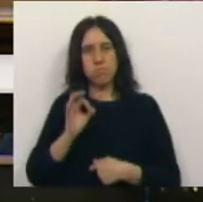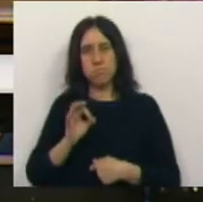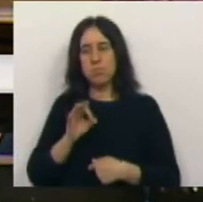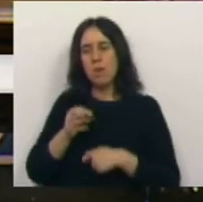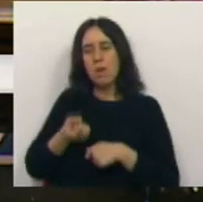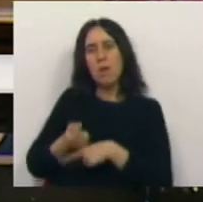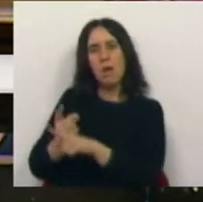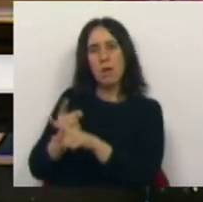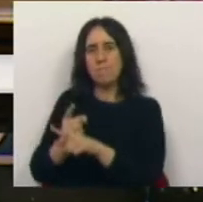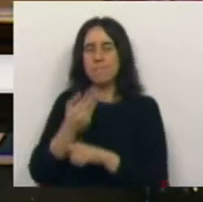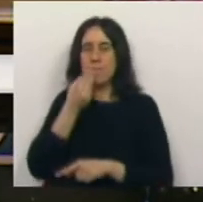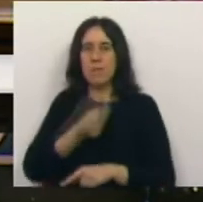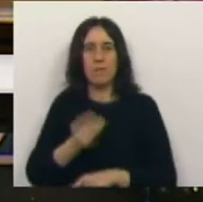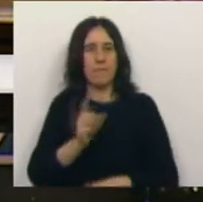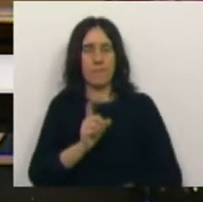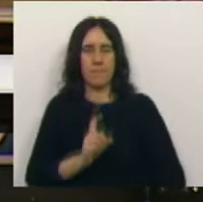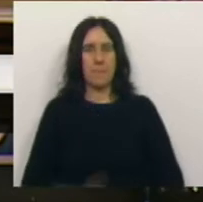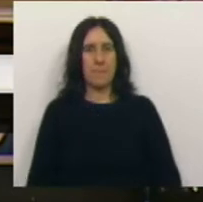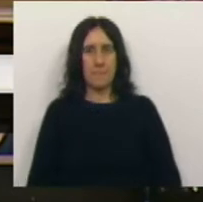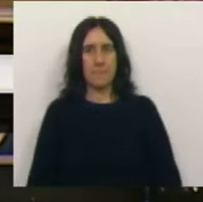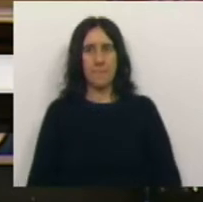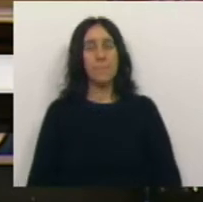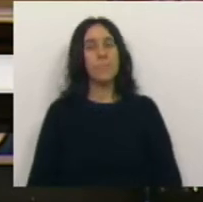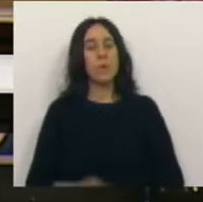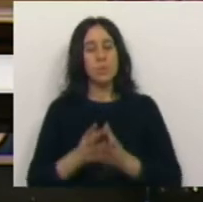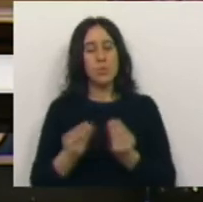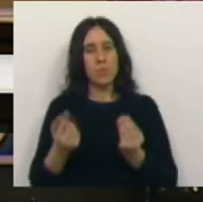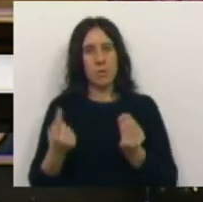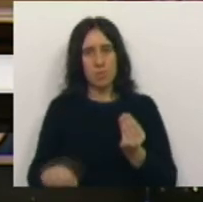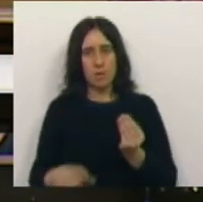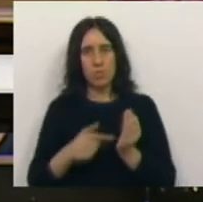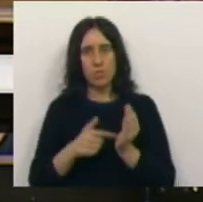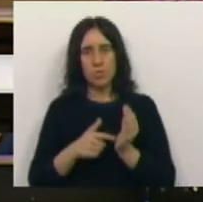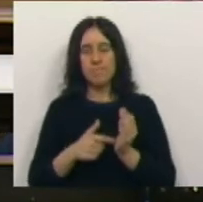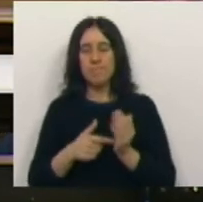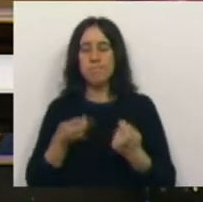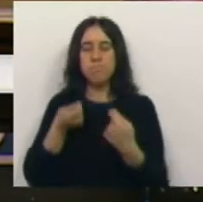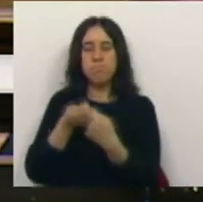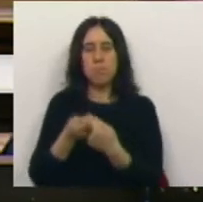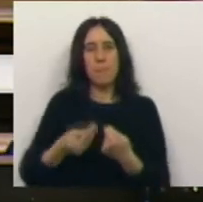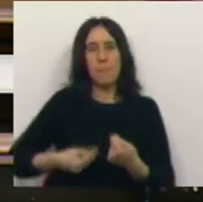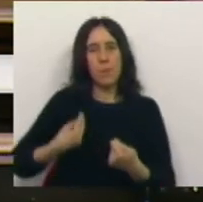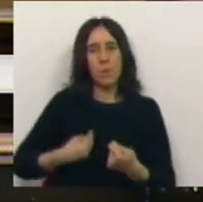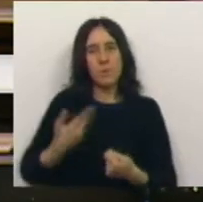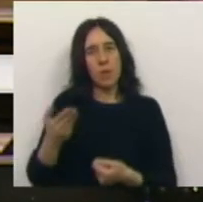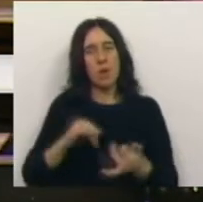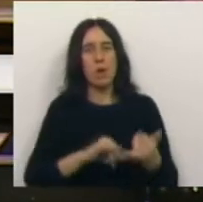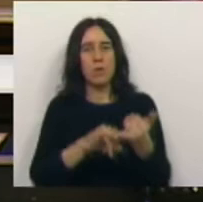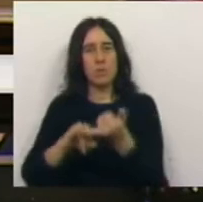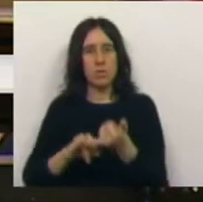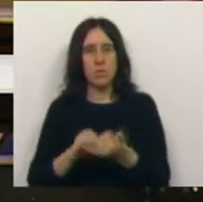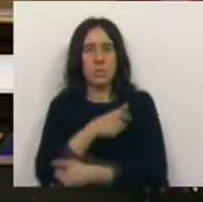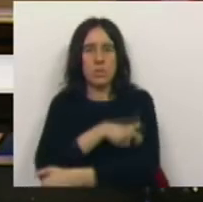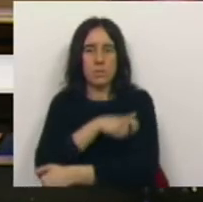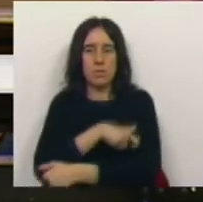repercutidas. Nós trazemos aqui uma solução que vai ao encontro das preocupações das associações representativas desses